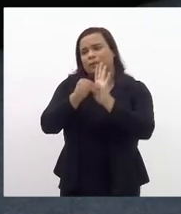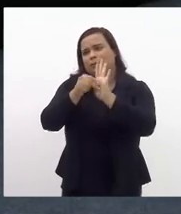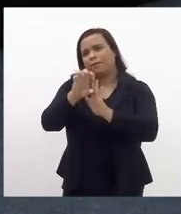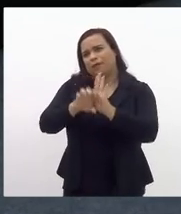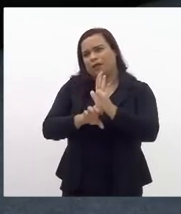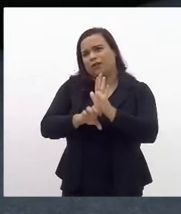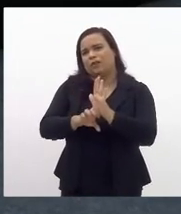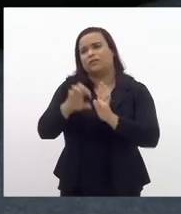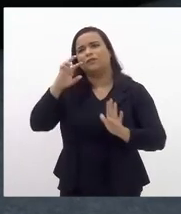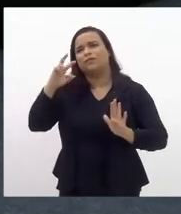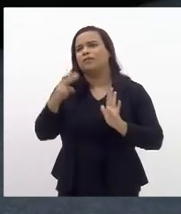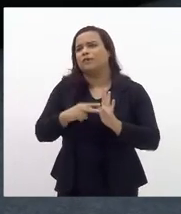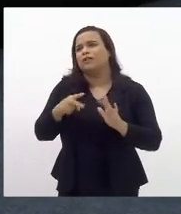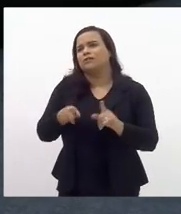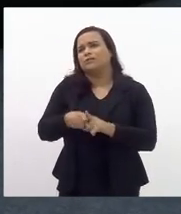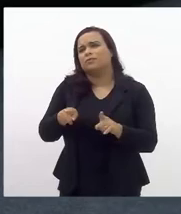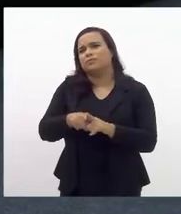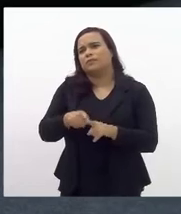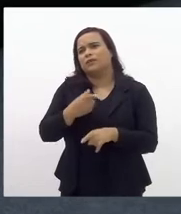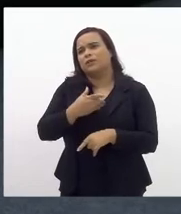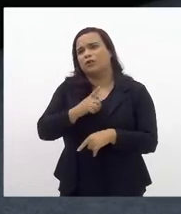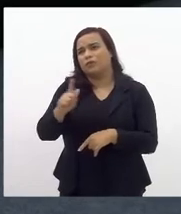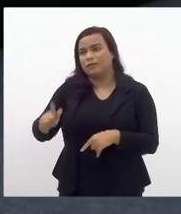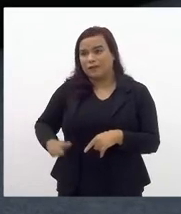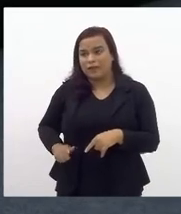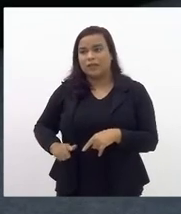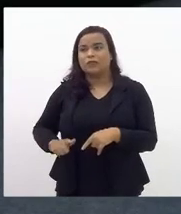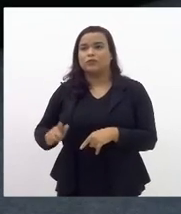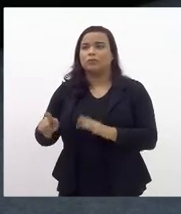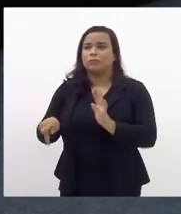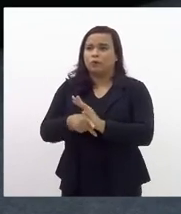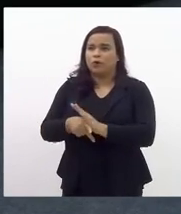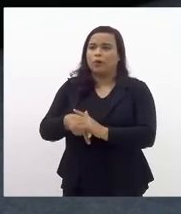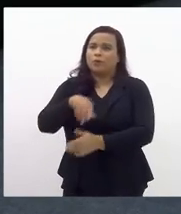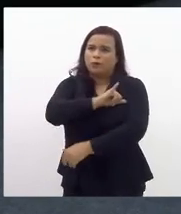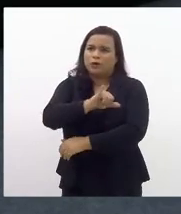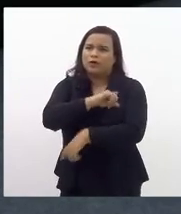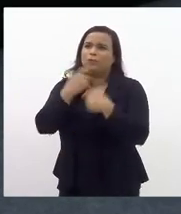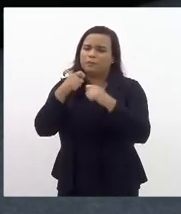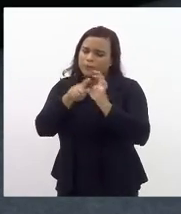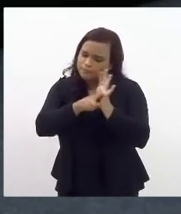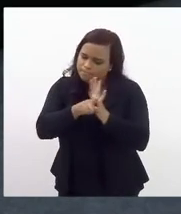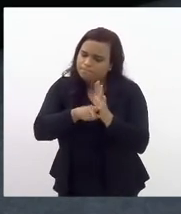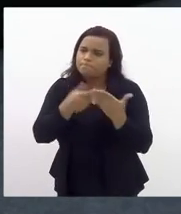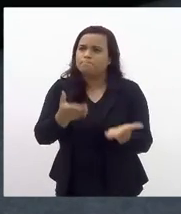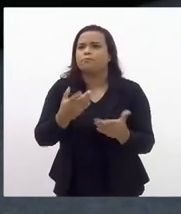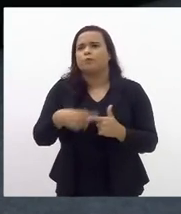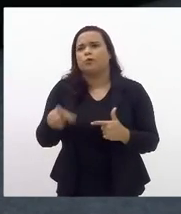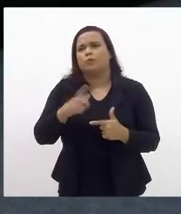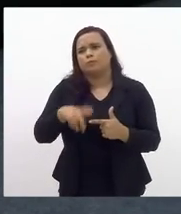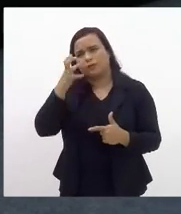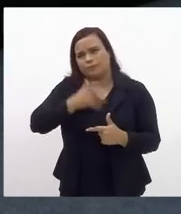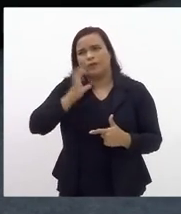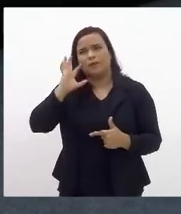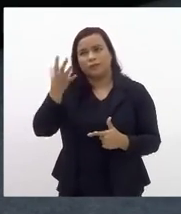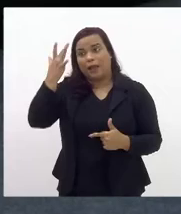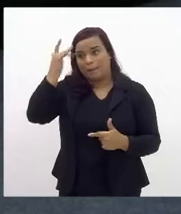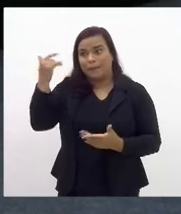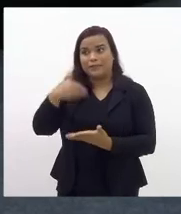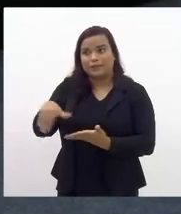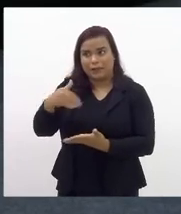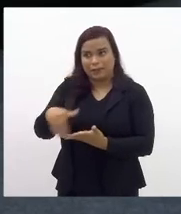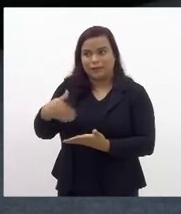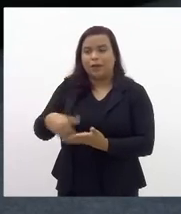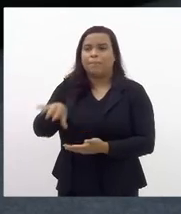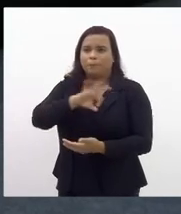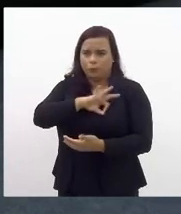colocaram. Acho também que o governador do estado do Rio de Janeiro tinha que se debruçar nesse problema. Acredito, amanhã eu vou estar com o secretário da Polícia